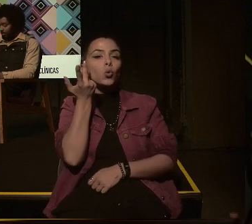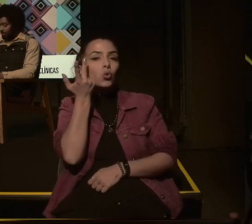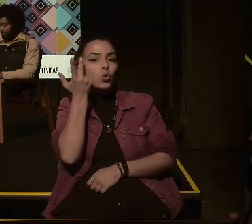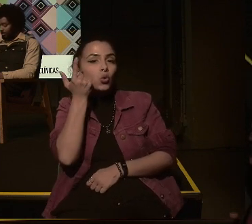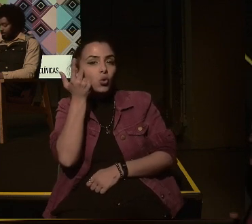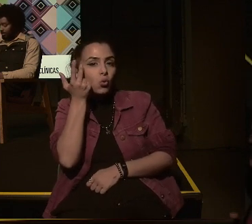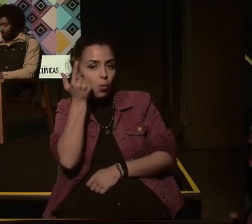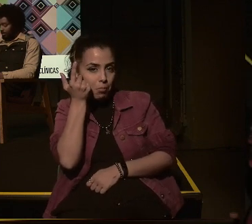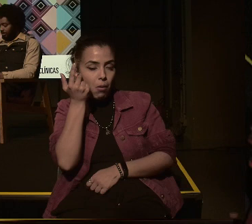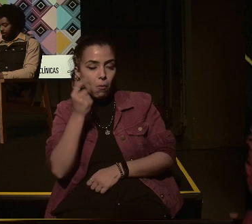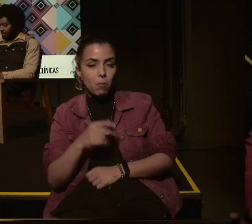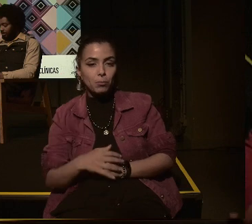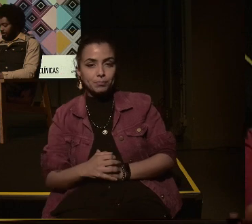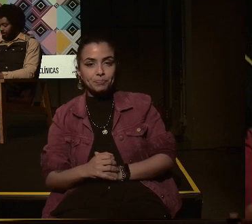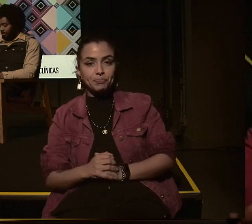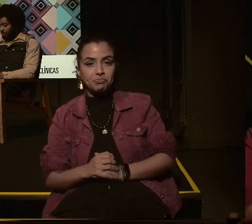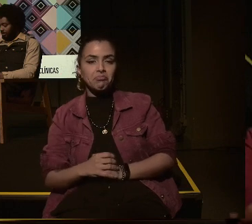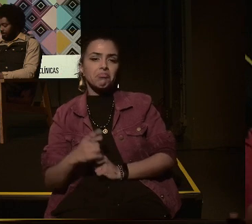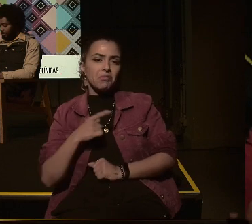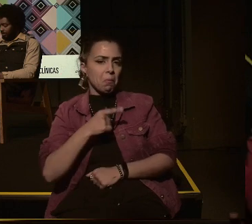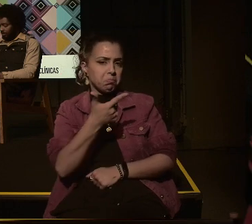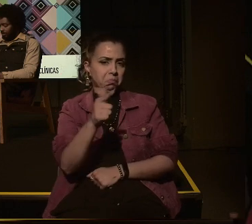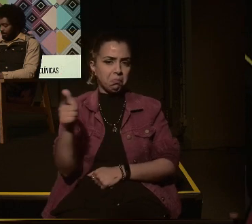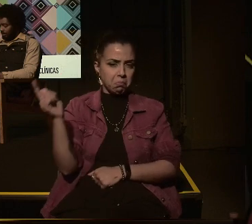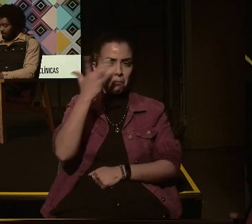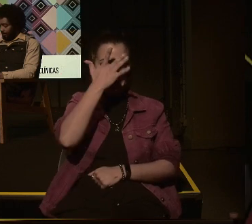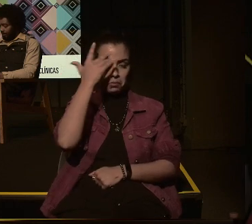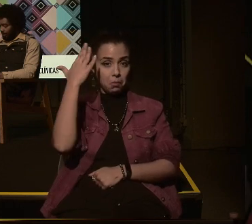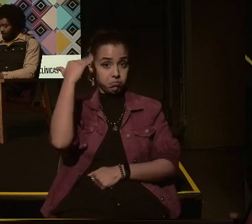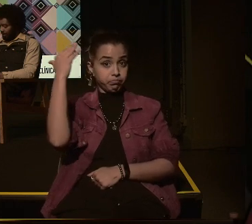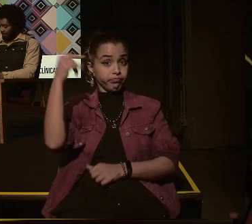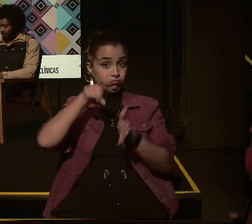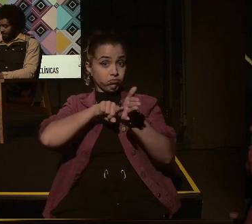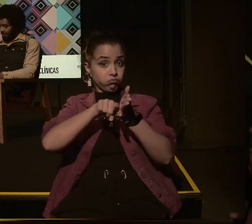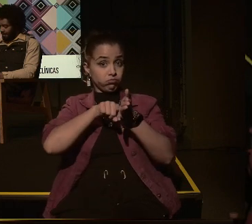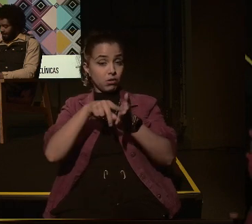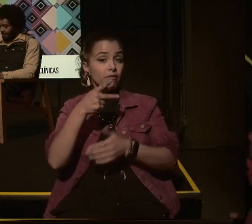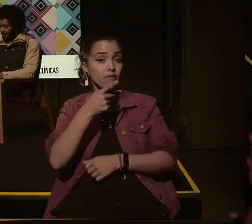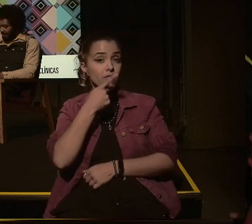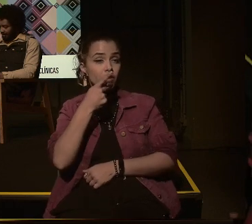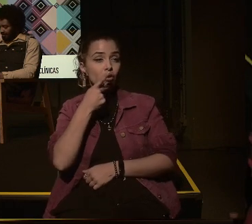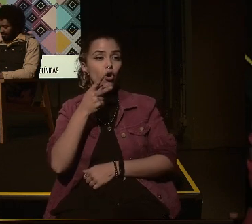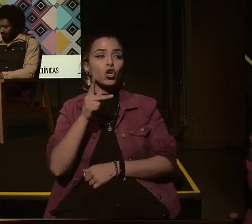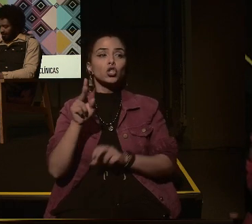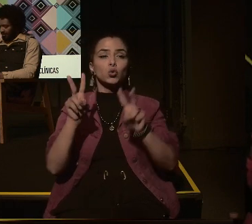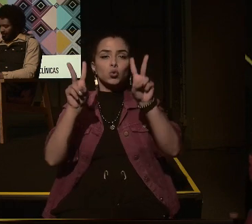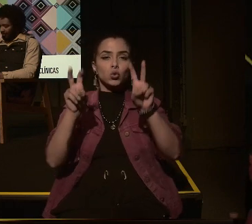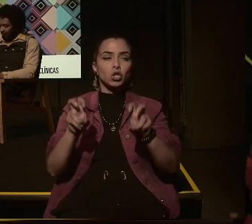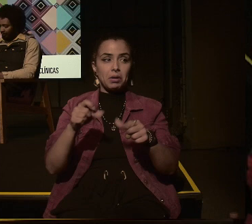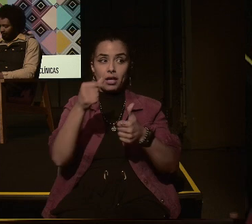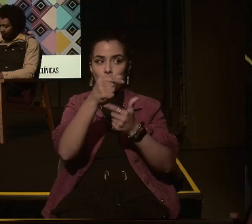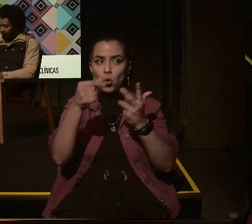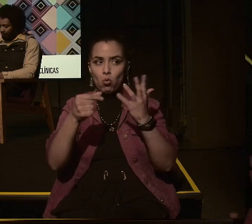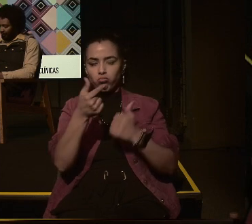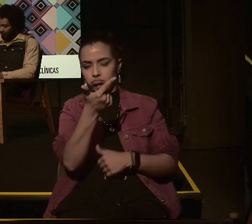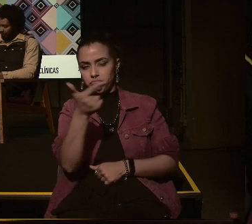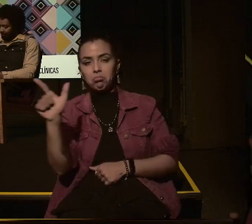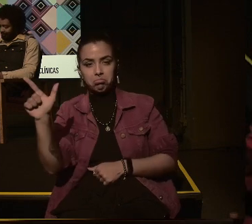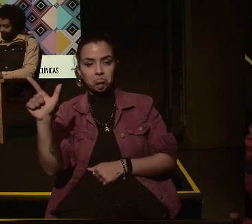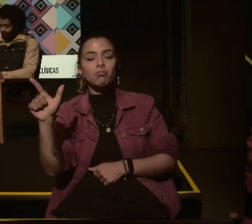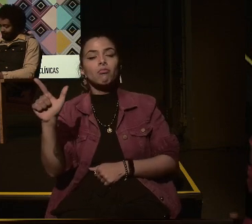Fanon, dentre muitas outras e outros, apontou que se criou o negro para se forjar também uma